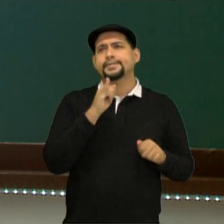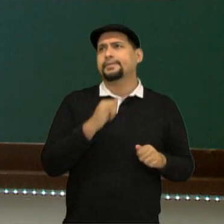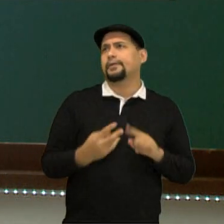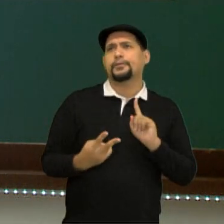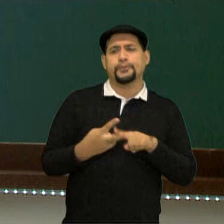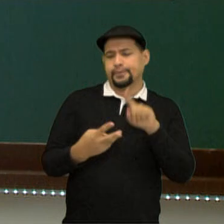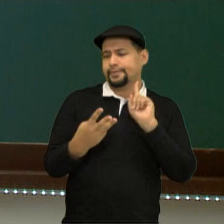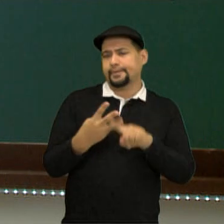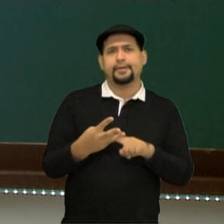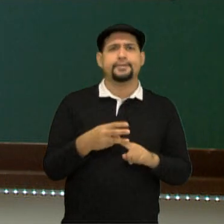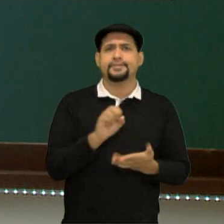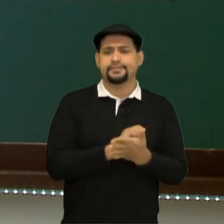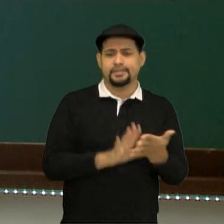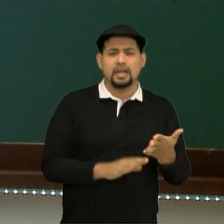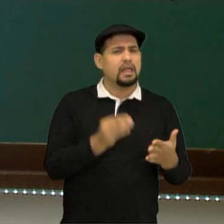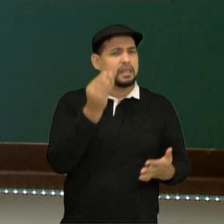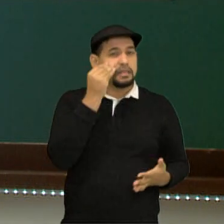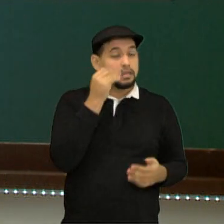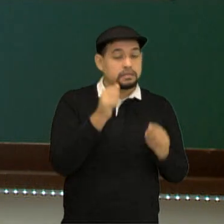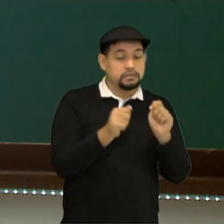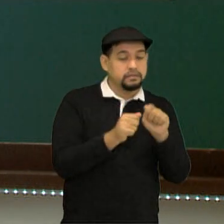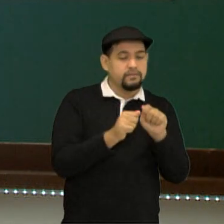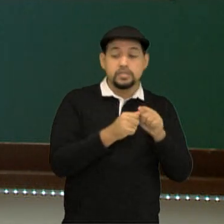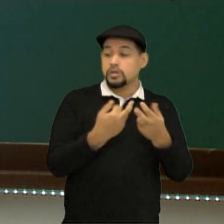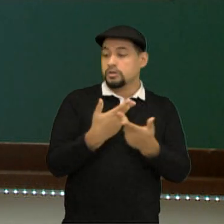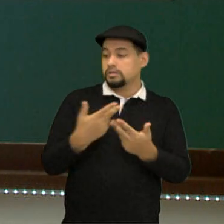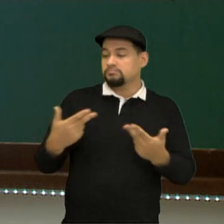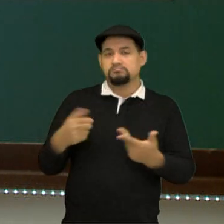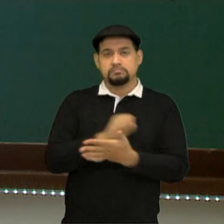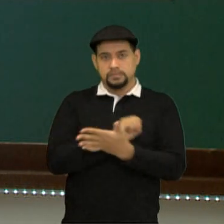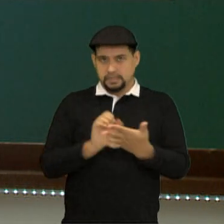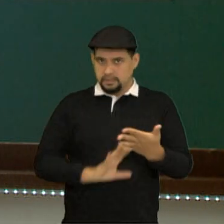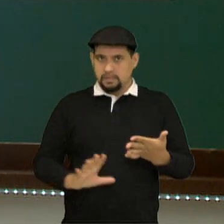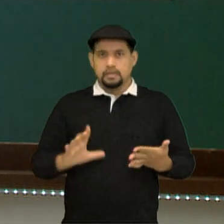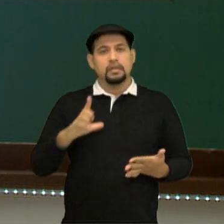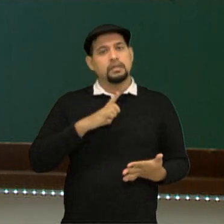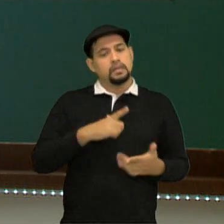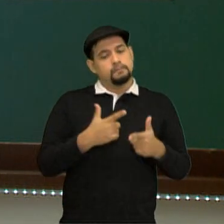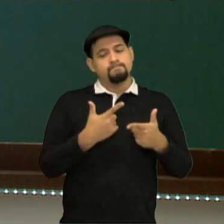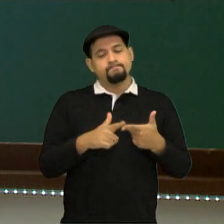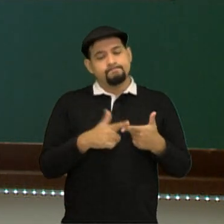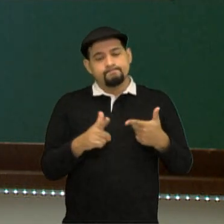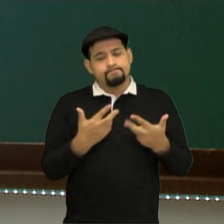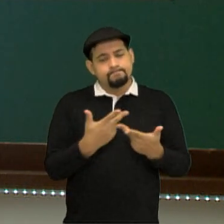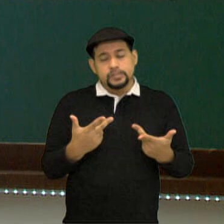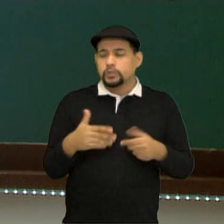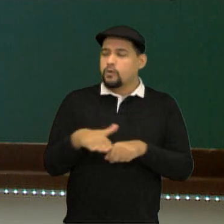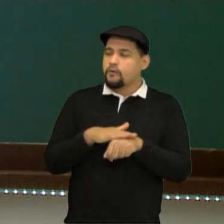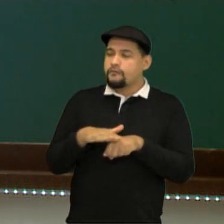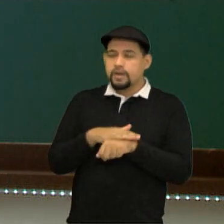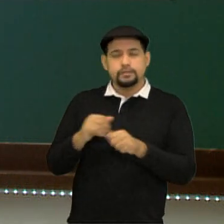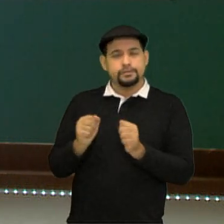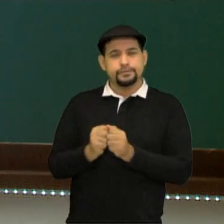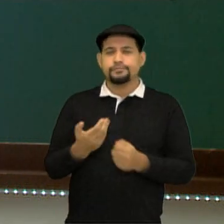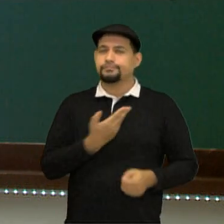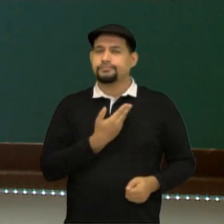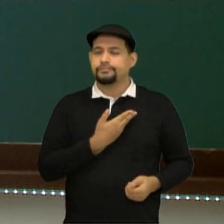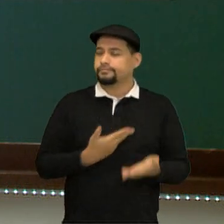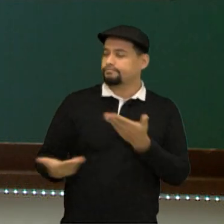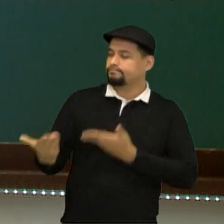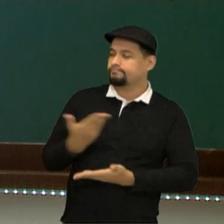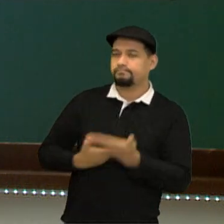dois, três exercícios por aula. Tenta fazer outros exercícios e, se você tiver problema, converse com seus colegas,